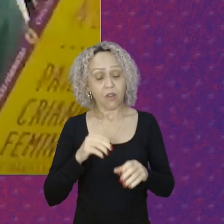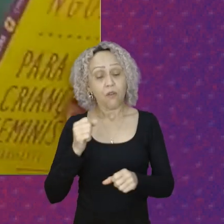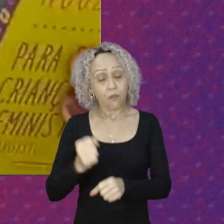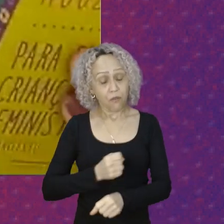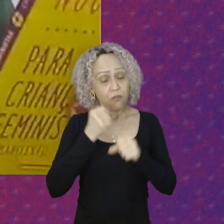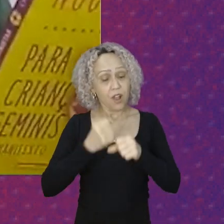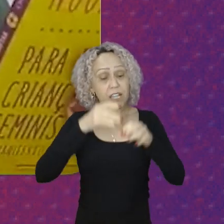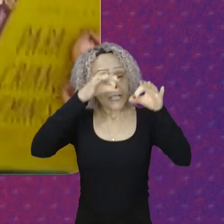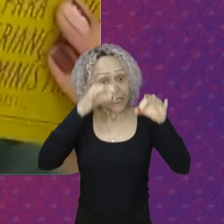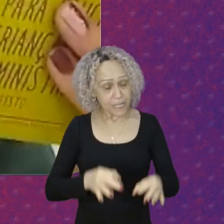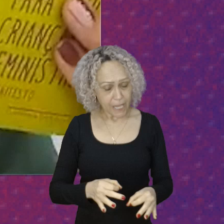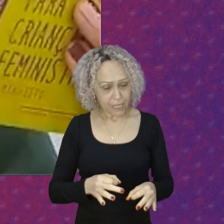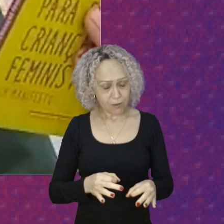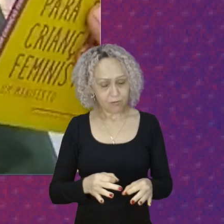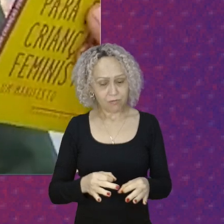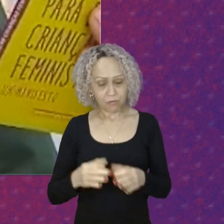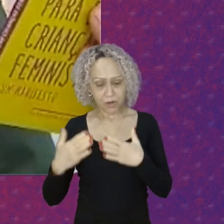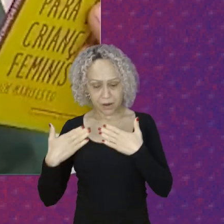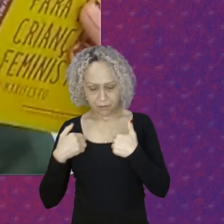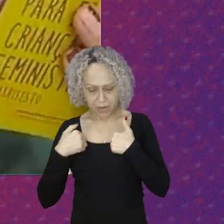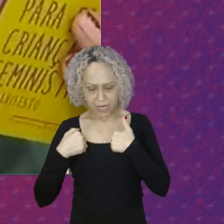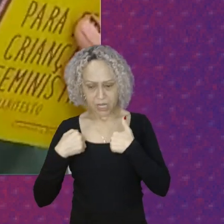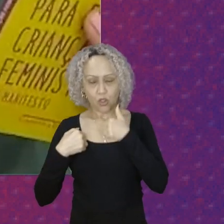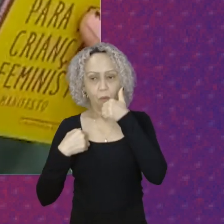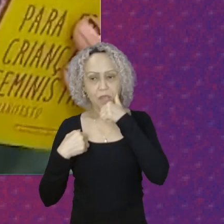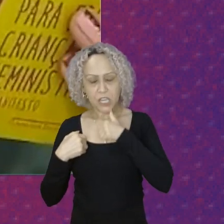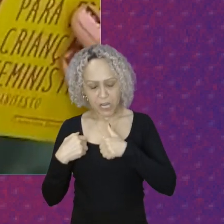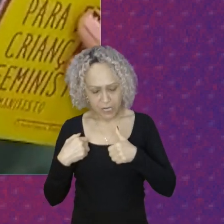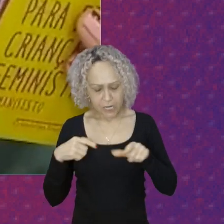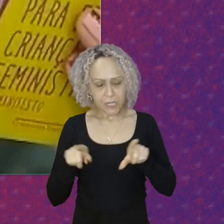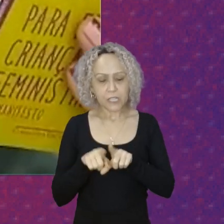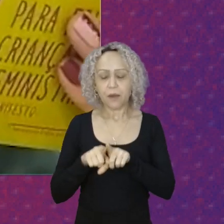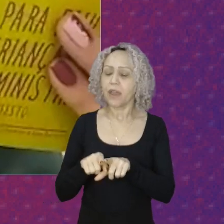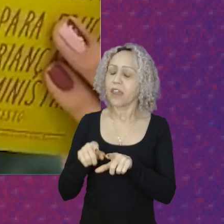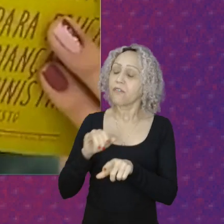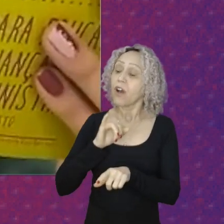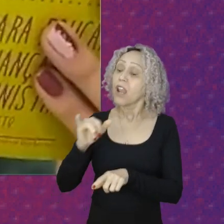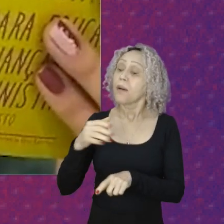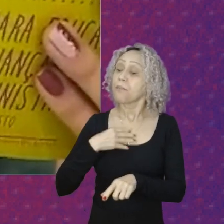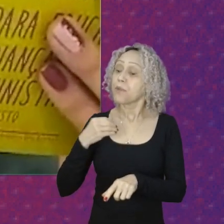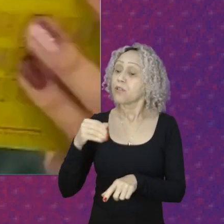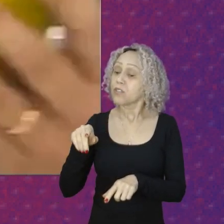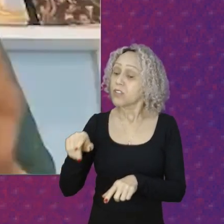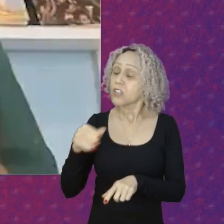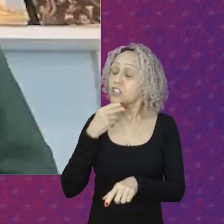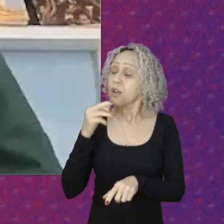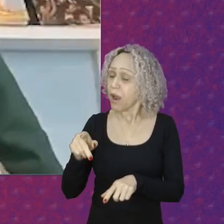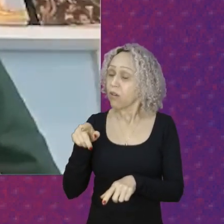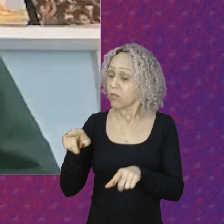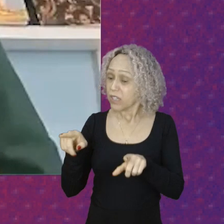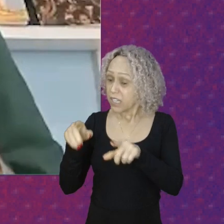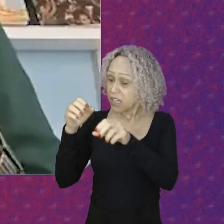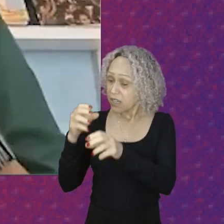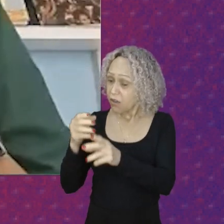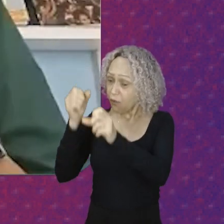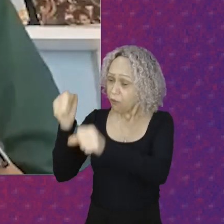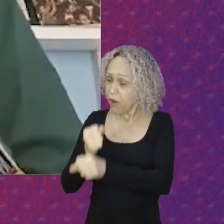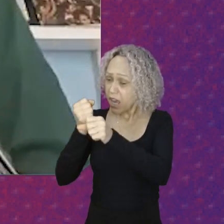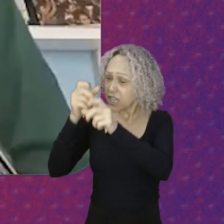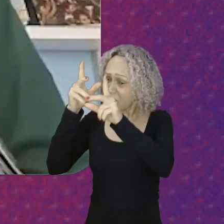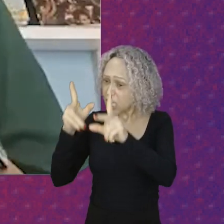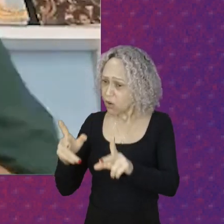coisa para os meus irmãos. E a gente sabe que na realidade não é assim. Infelizmente, ainda hoje, século XXI, a gente ainda